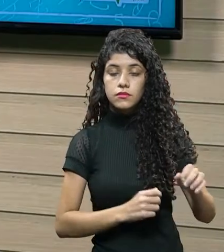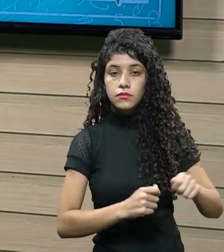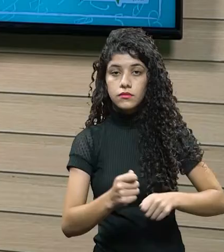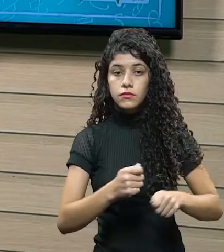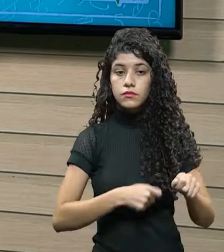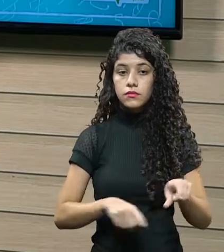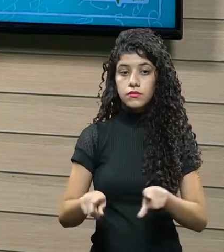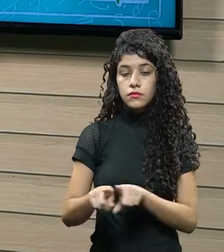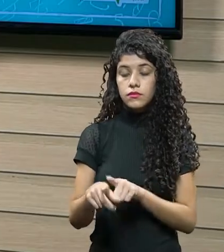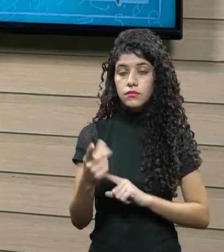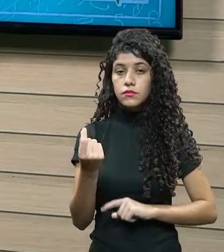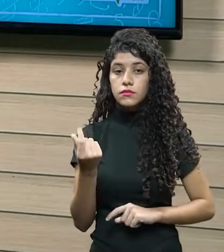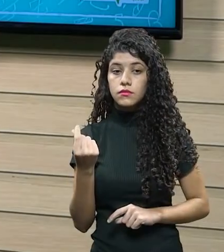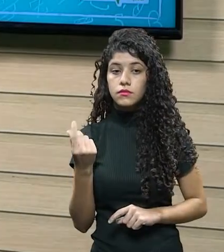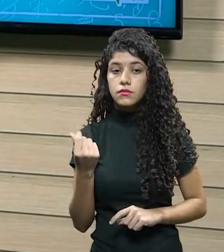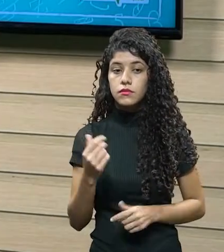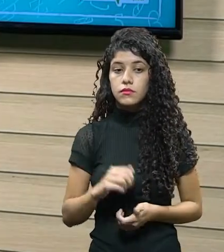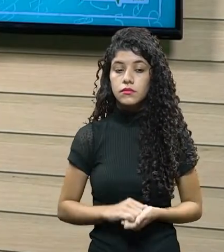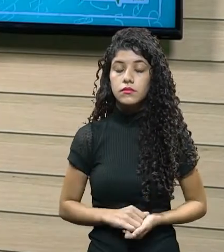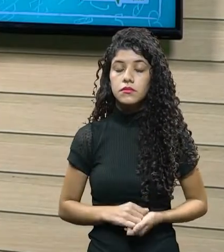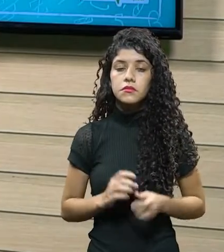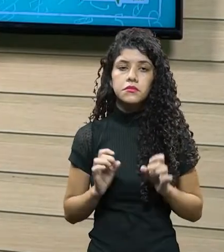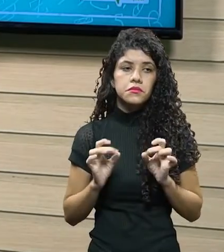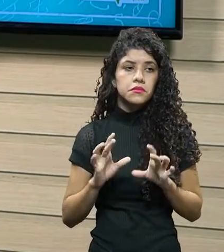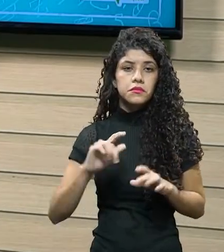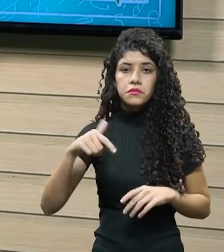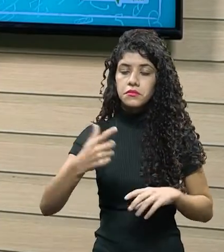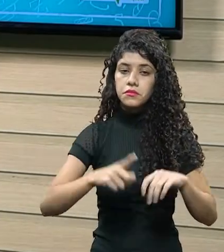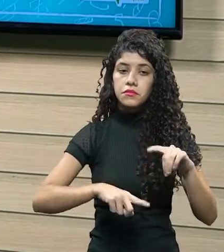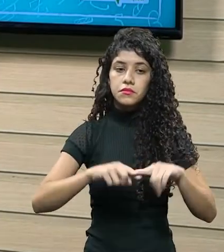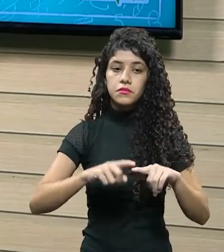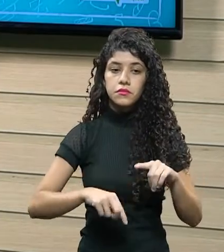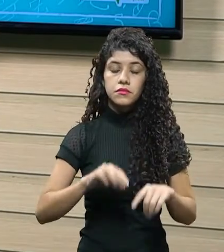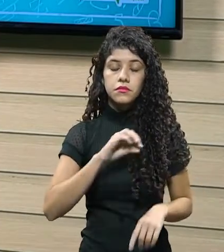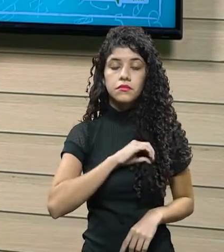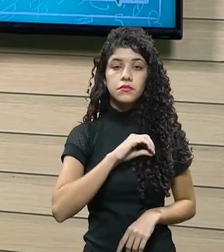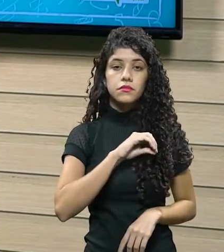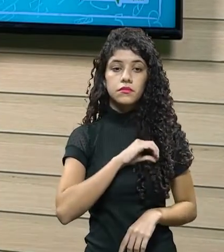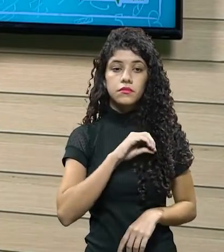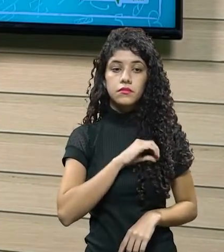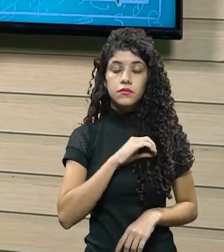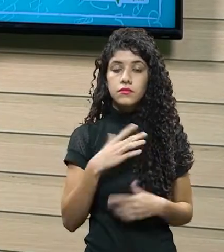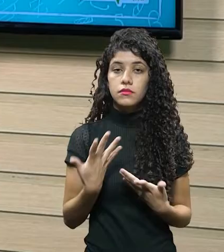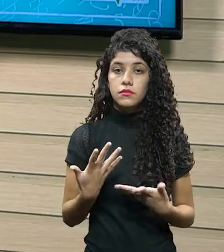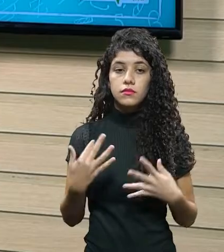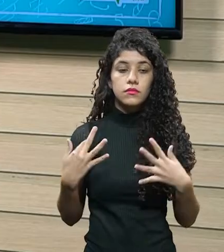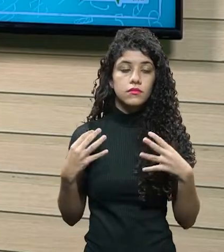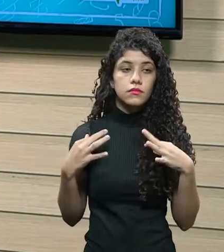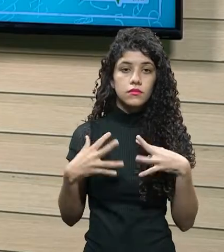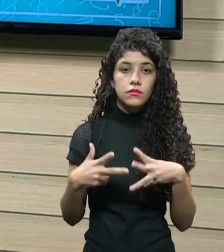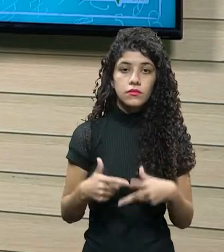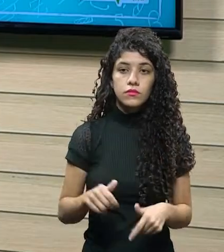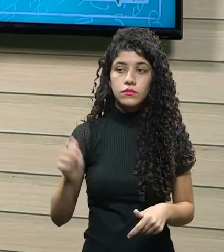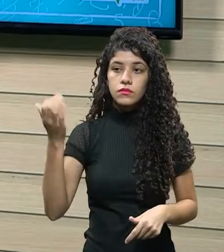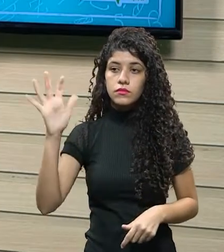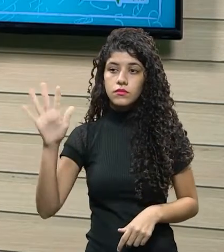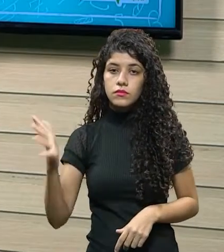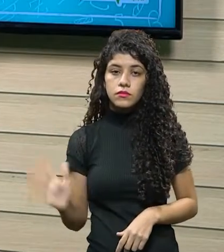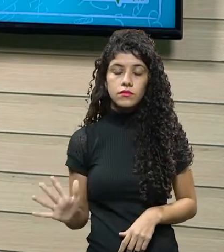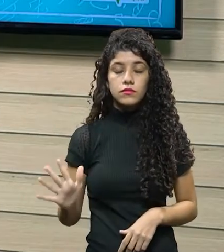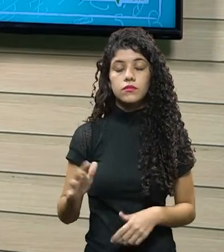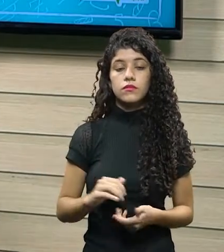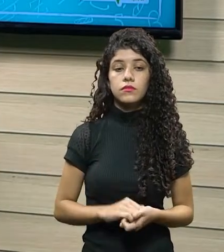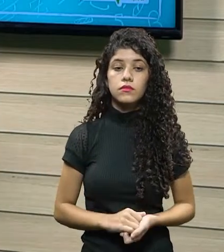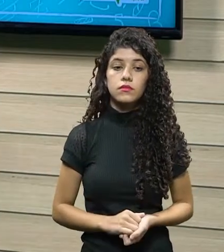Estão vinculadas às operações para vender determinado produto. Então, o salário de um vendedor, as ações de vendas, as